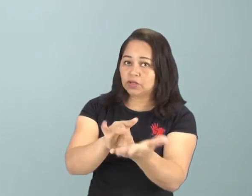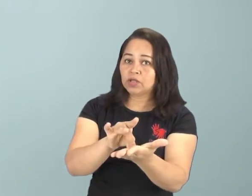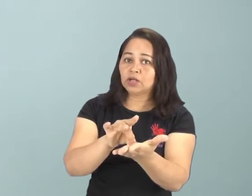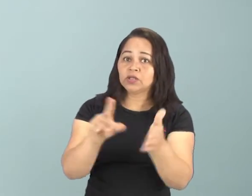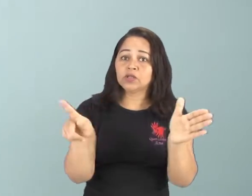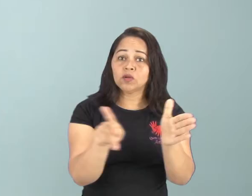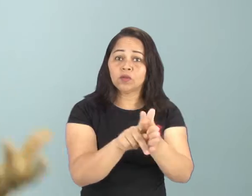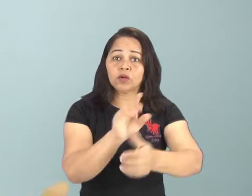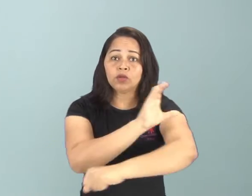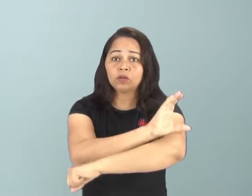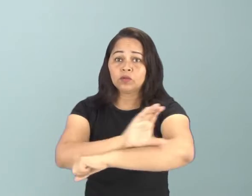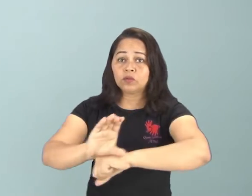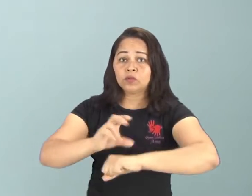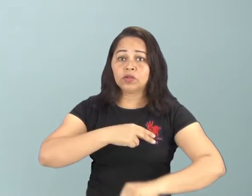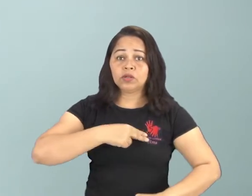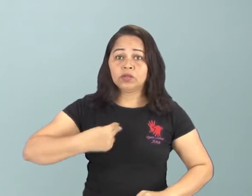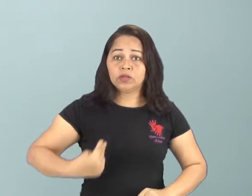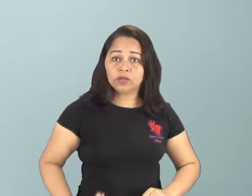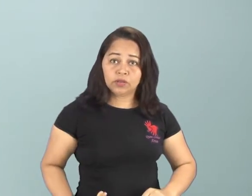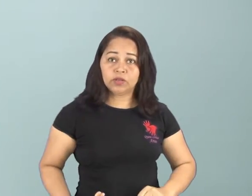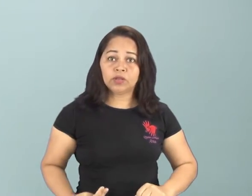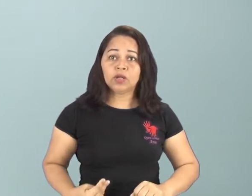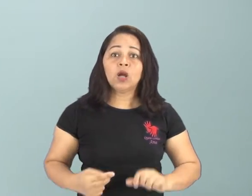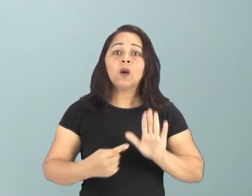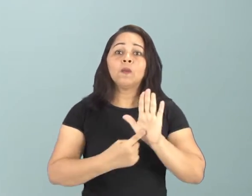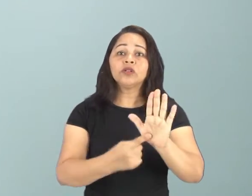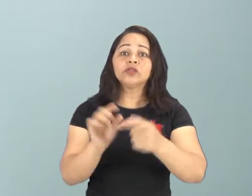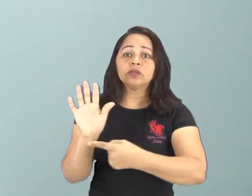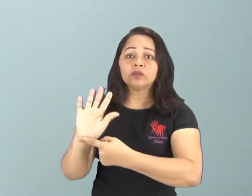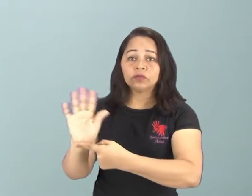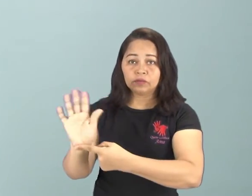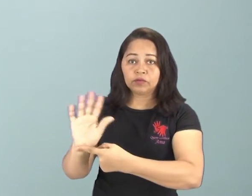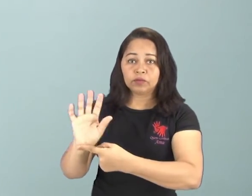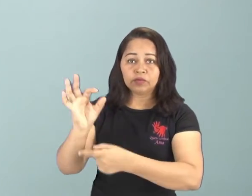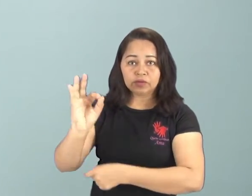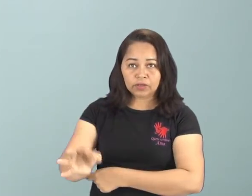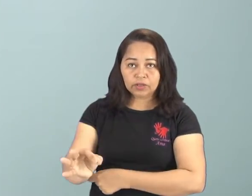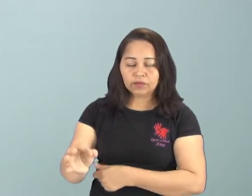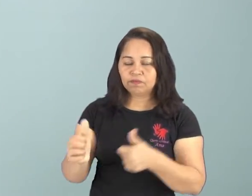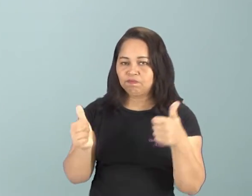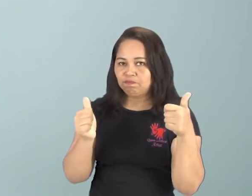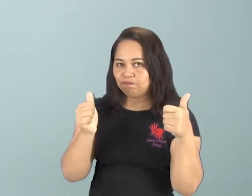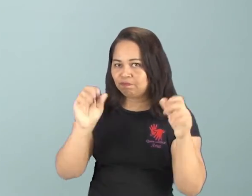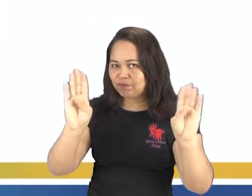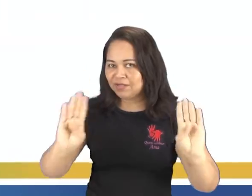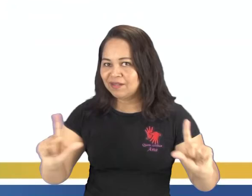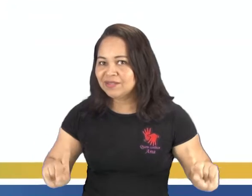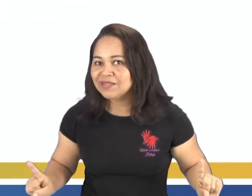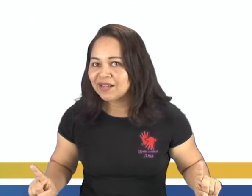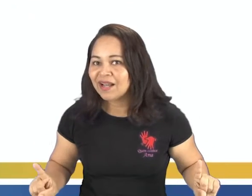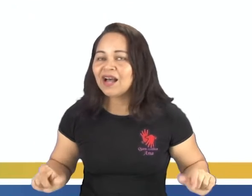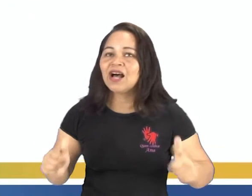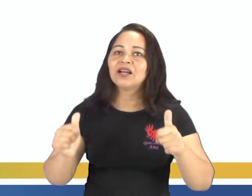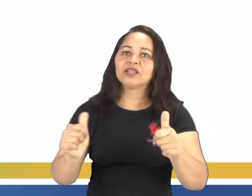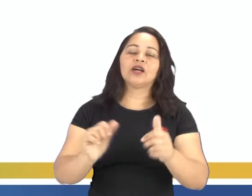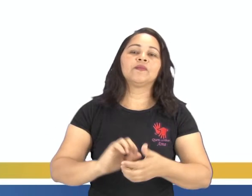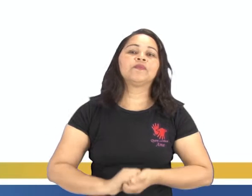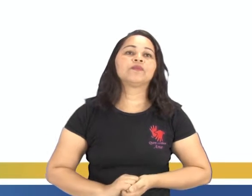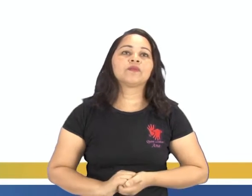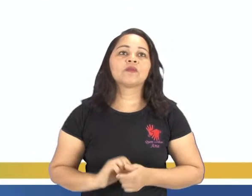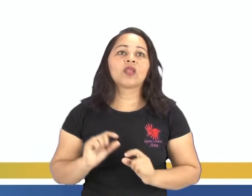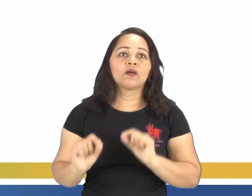da sua própria cultura através desse filme, certo? Beleza? Então, para